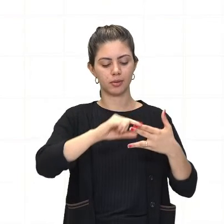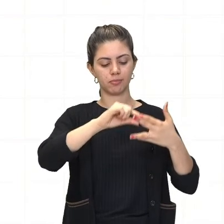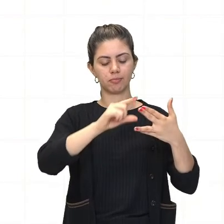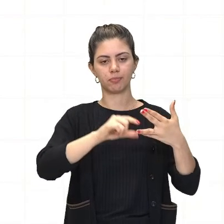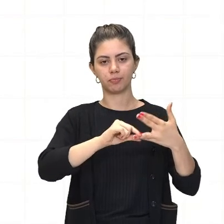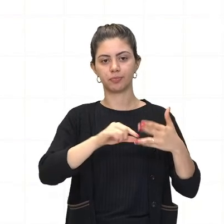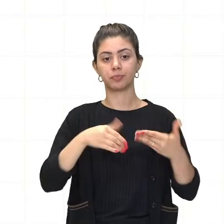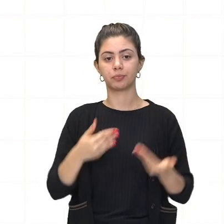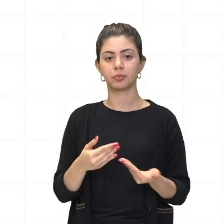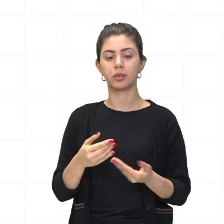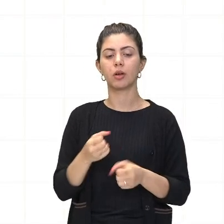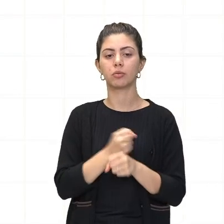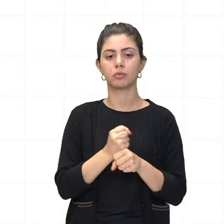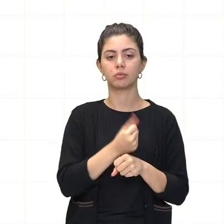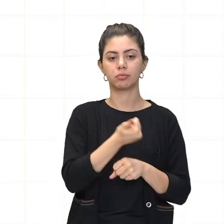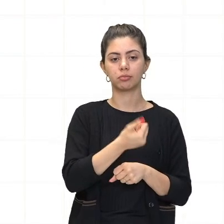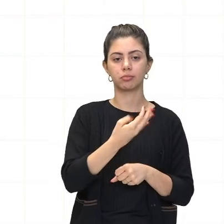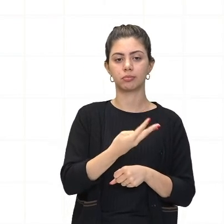aqui, em